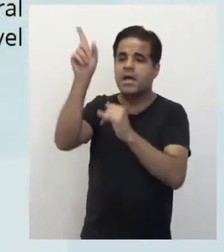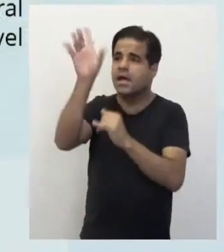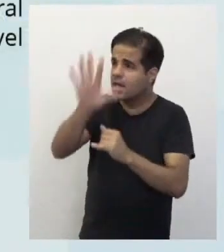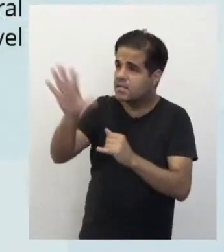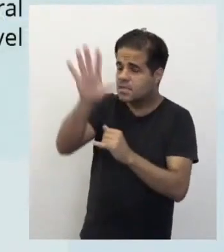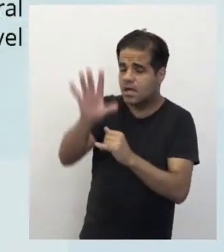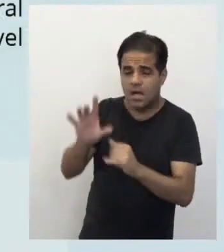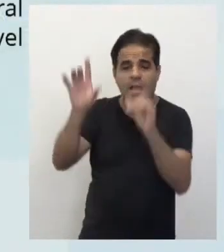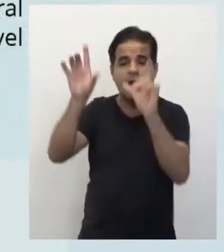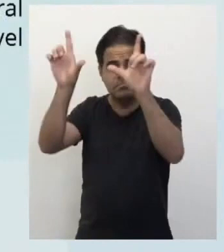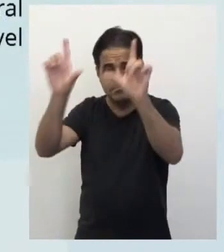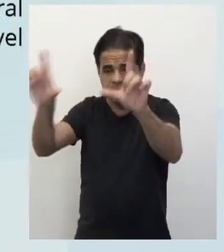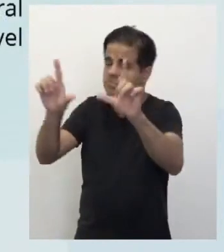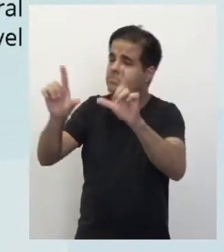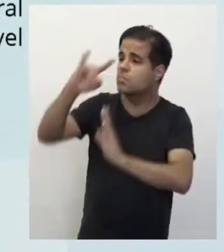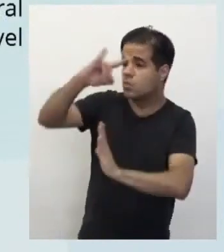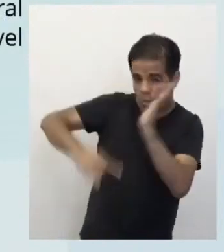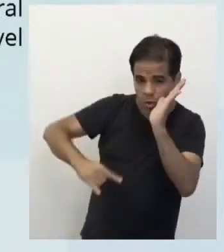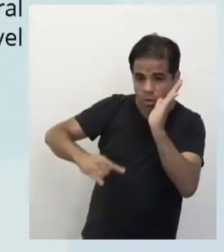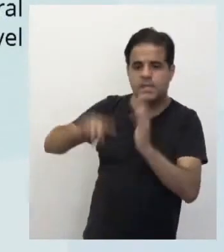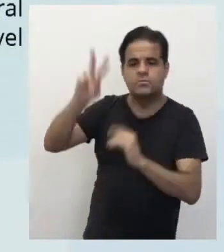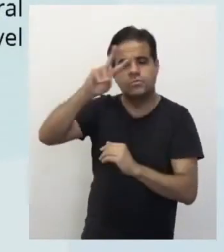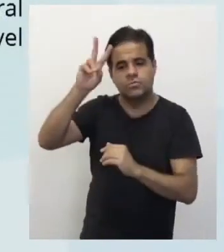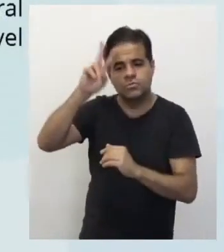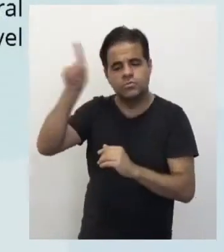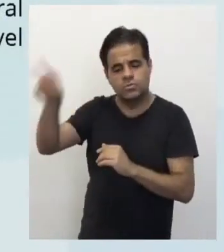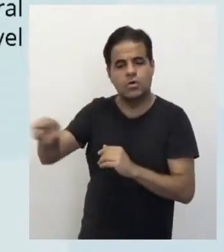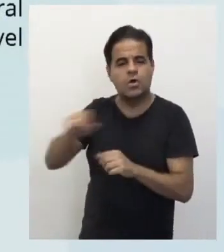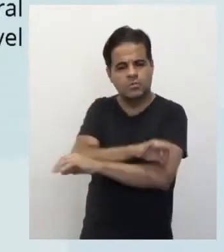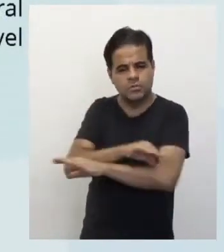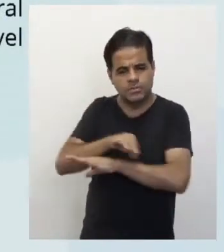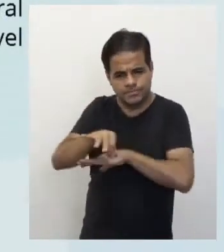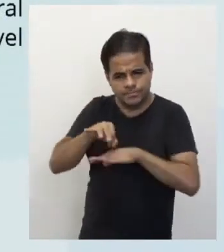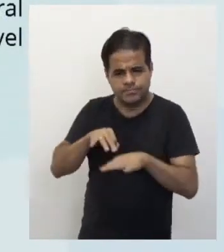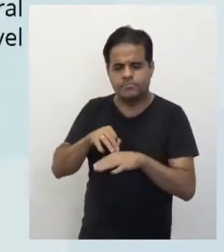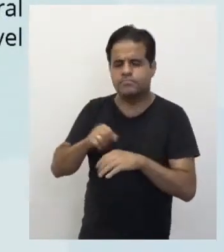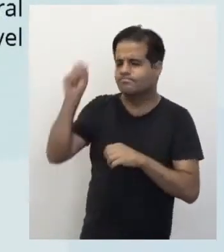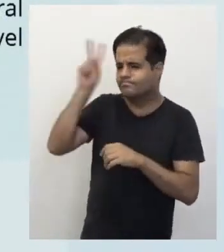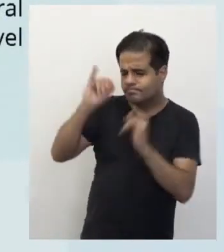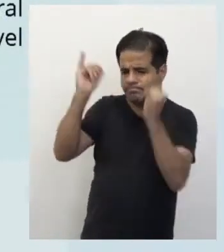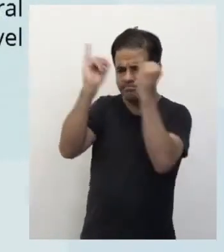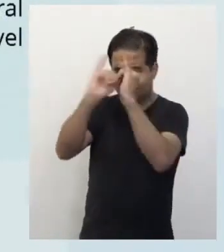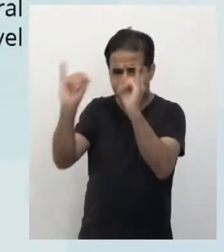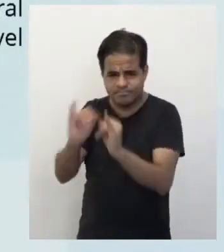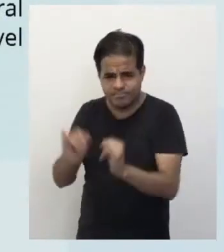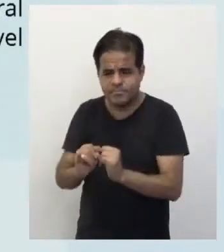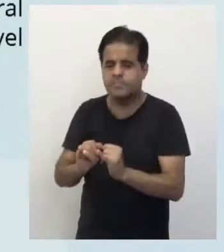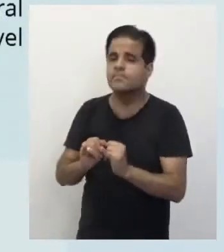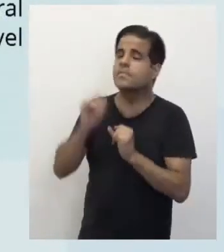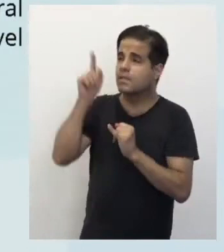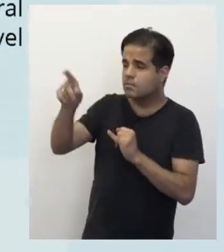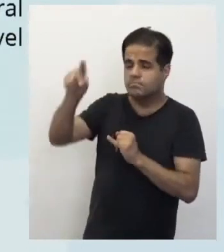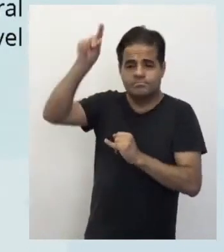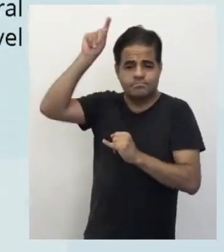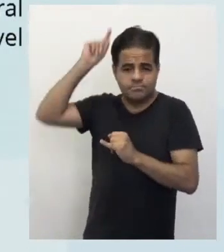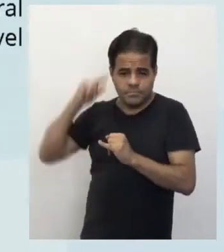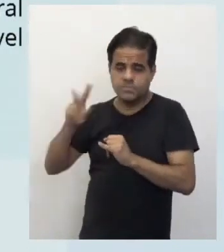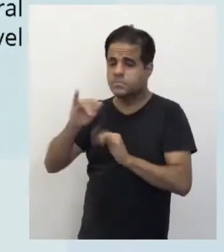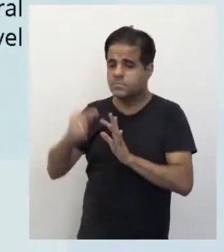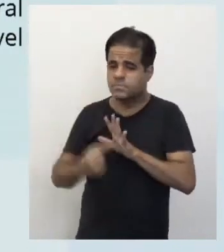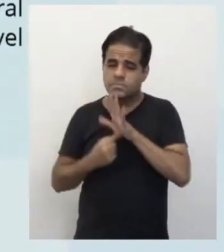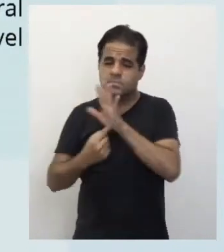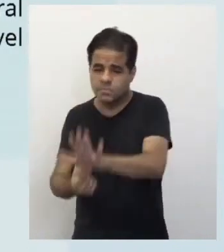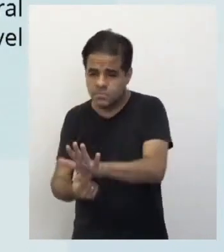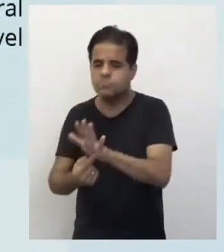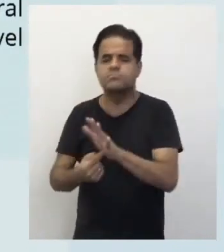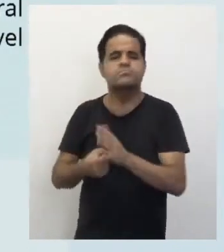uma dos documentos históricos, essa escultura grega aí, né? Que vai nos